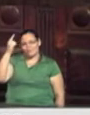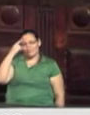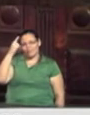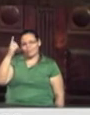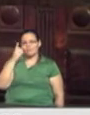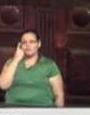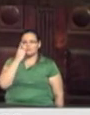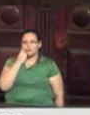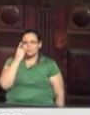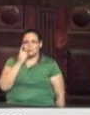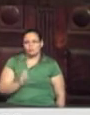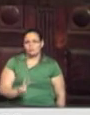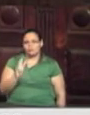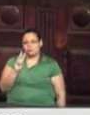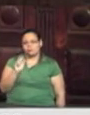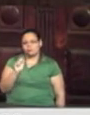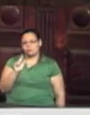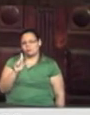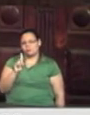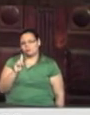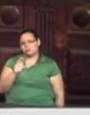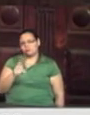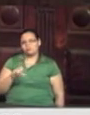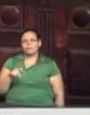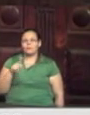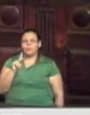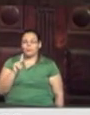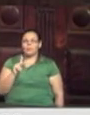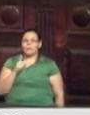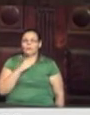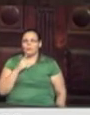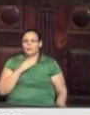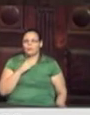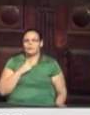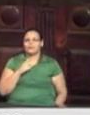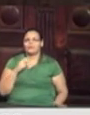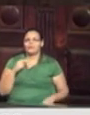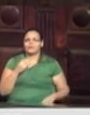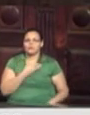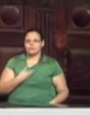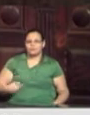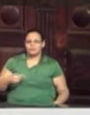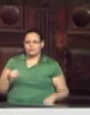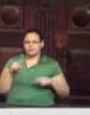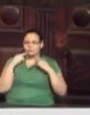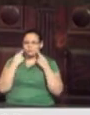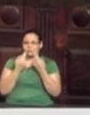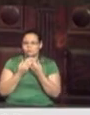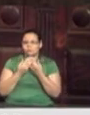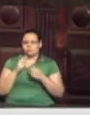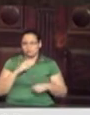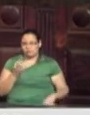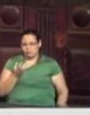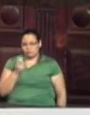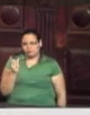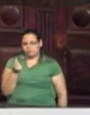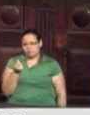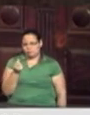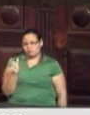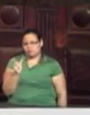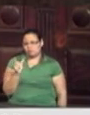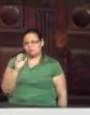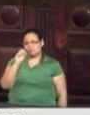Valdec, que quando o Executivo esteve na reunião do Colégio de Líderes, ele queria a tarifa de R$